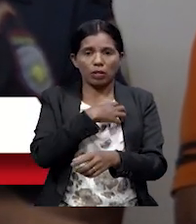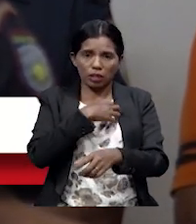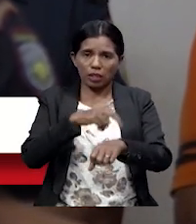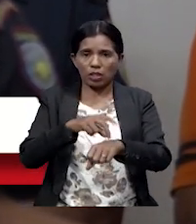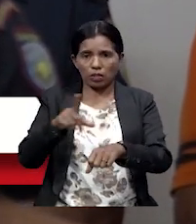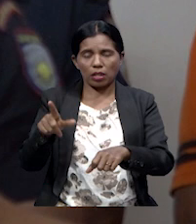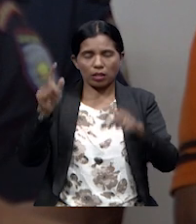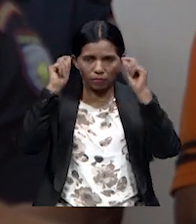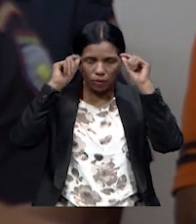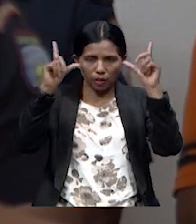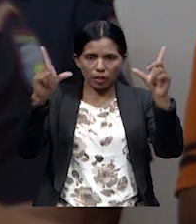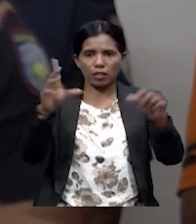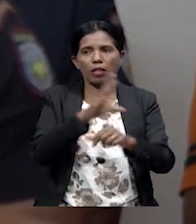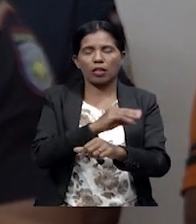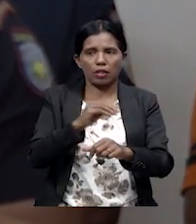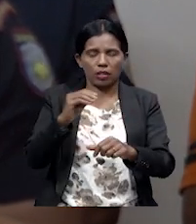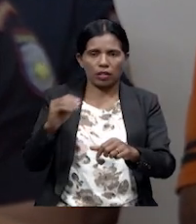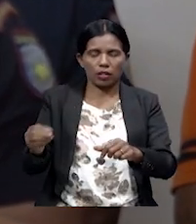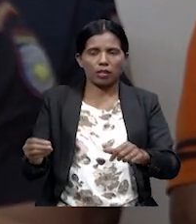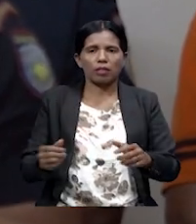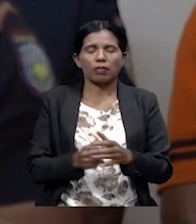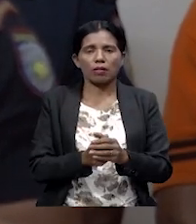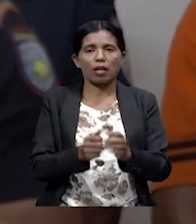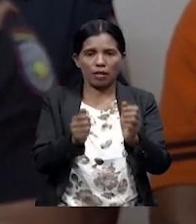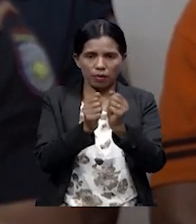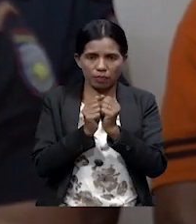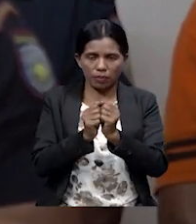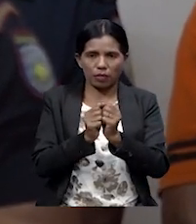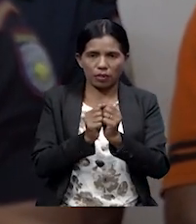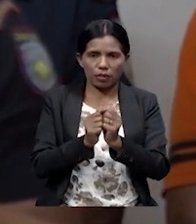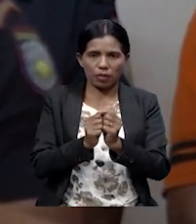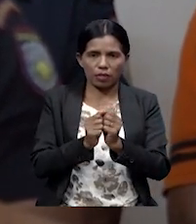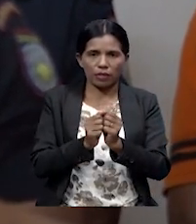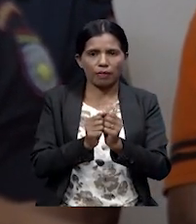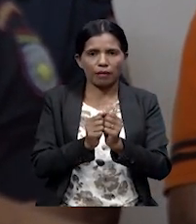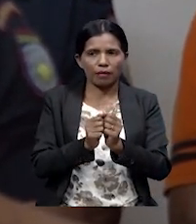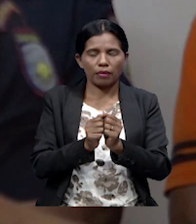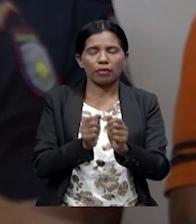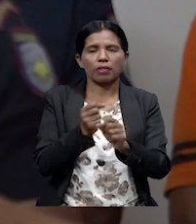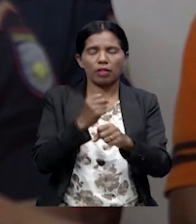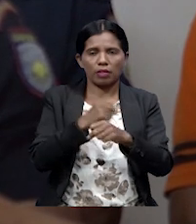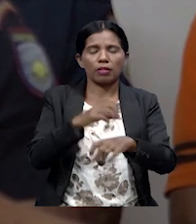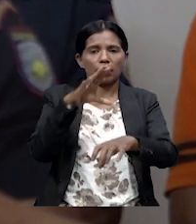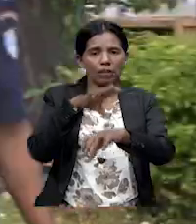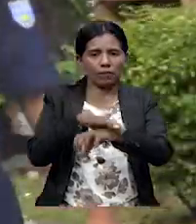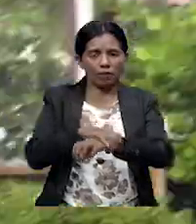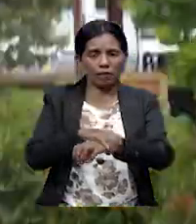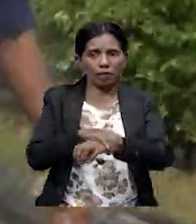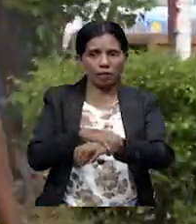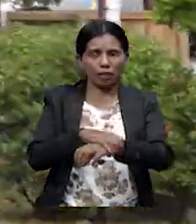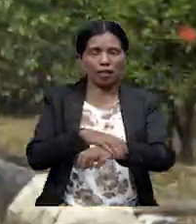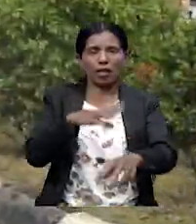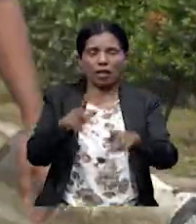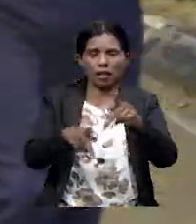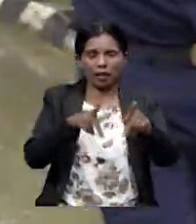Timor-Leste nomos autoridade alfandega hamutuk odi halo captura saun basida